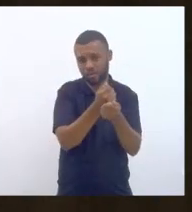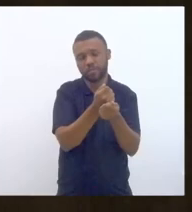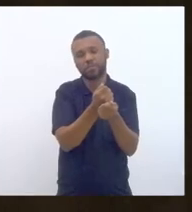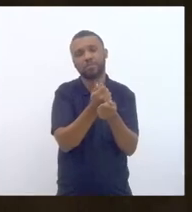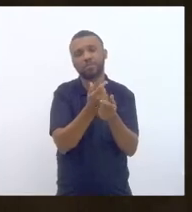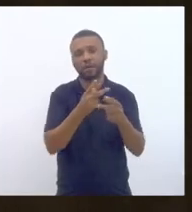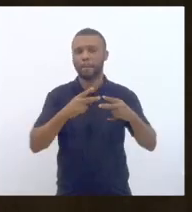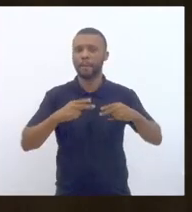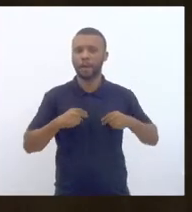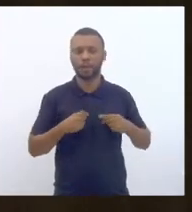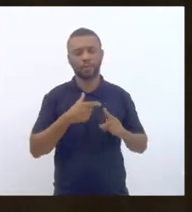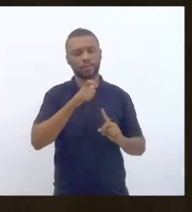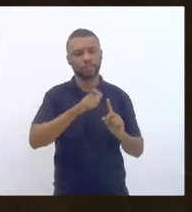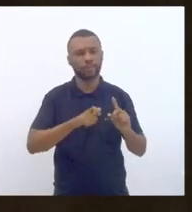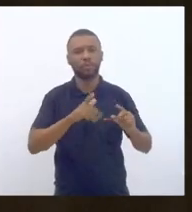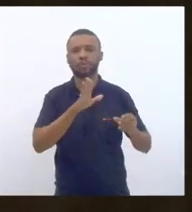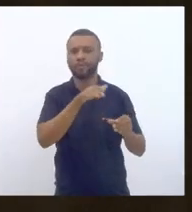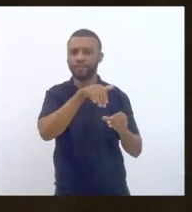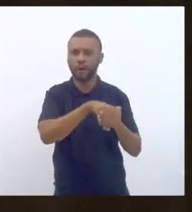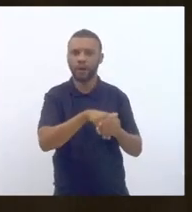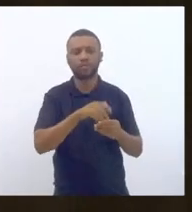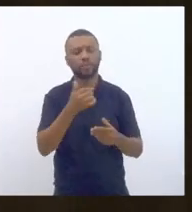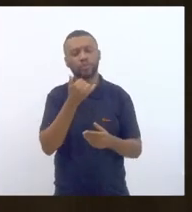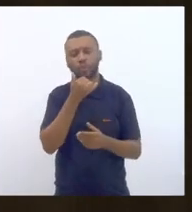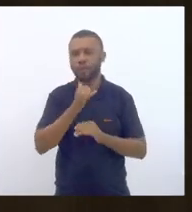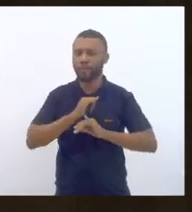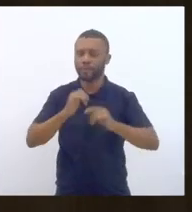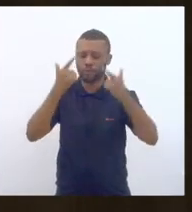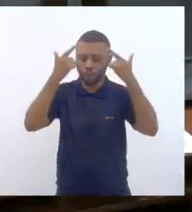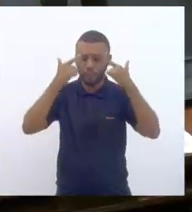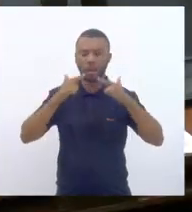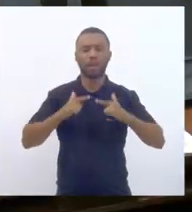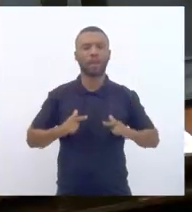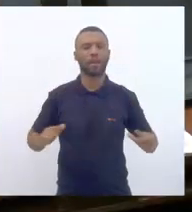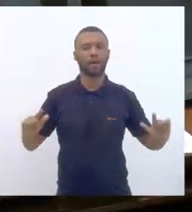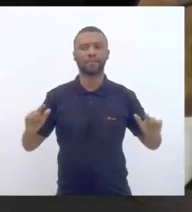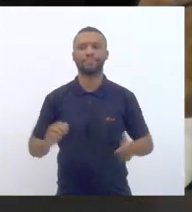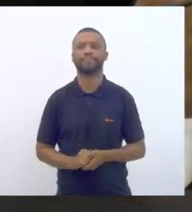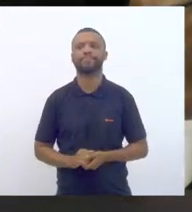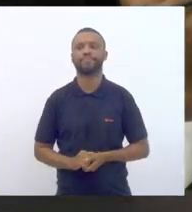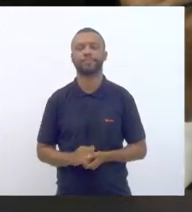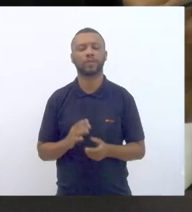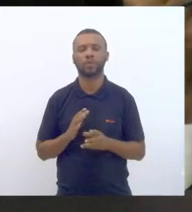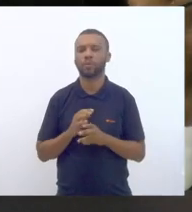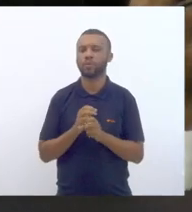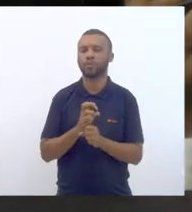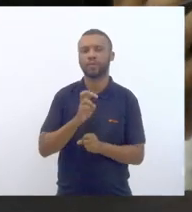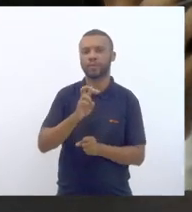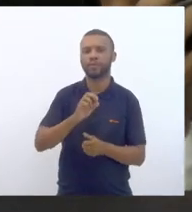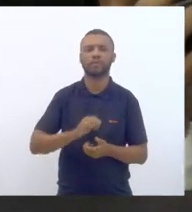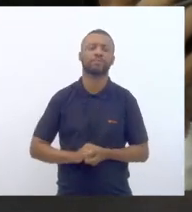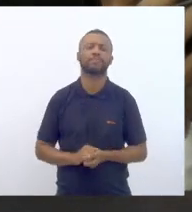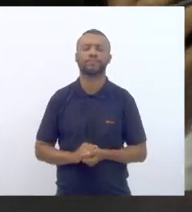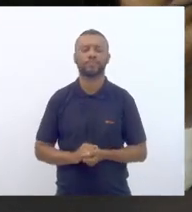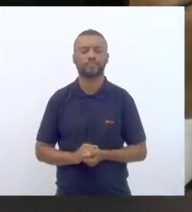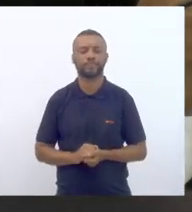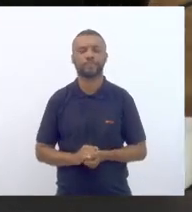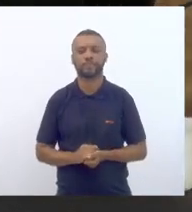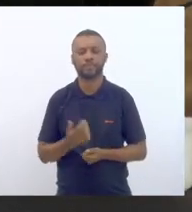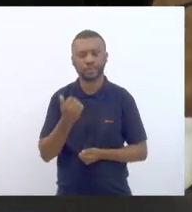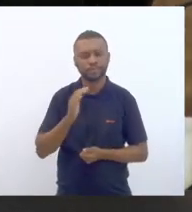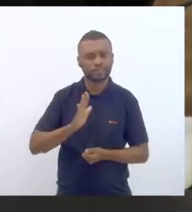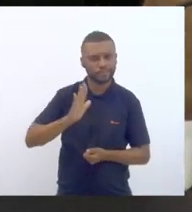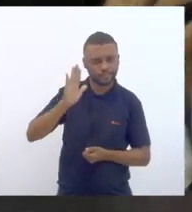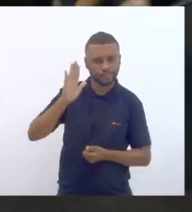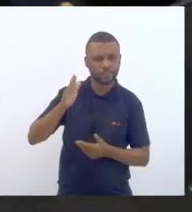ser merecedor dos votos, eu estou me abstendo. Abstenção 5. Deputado... Questão de ordem,